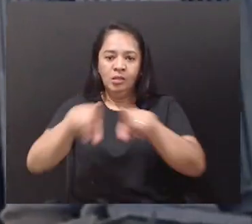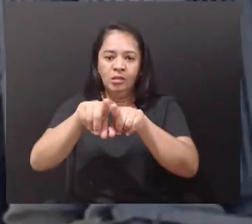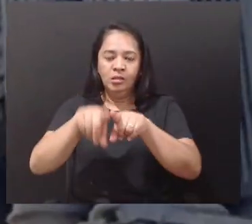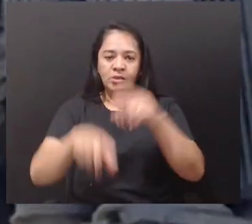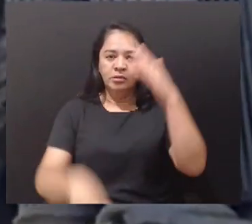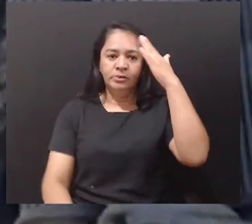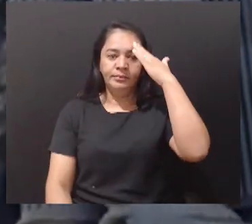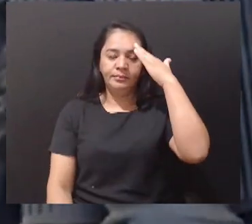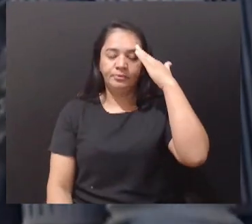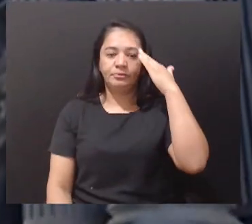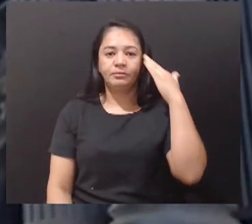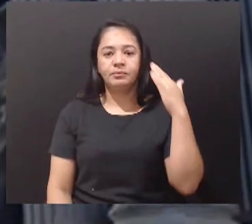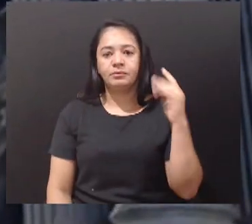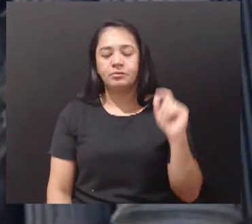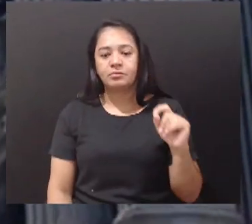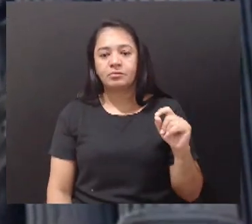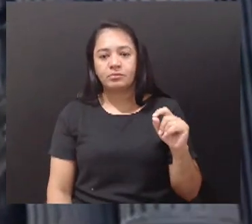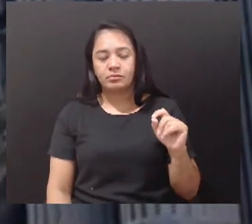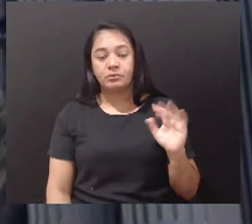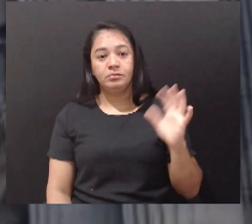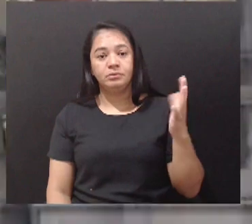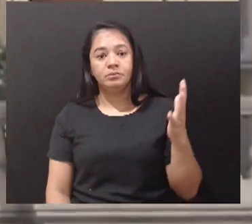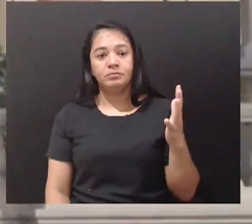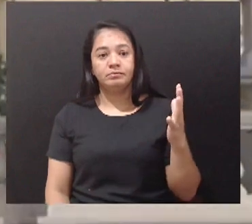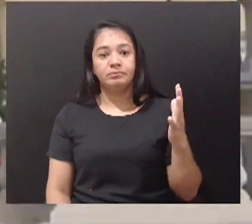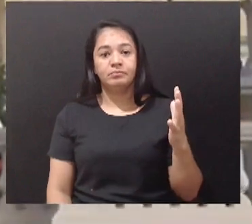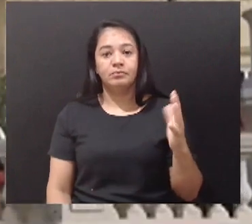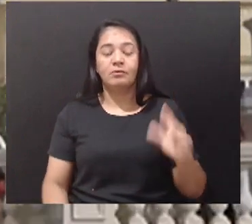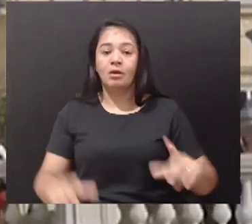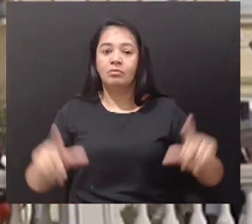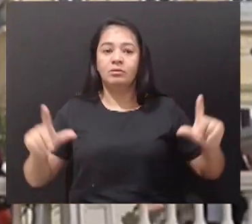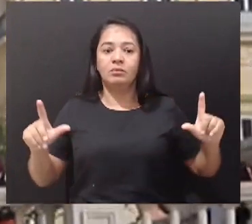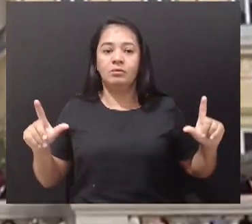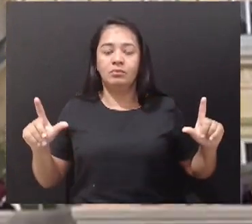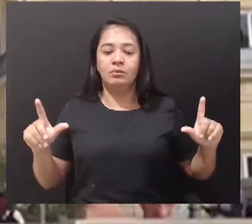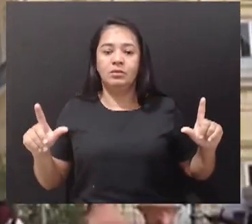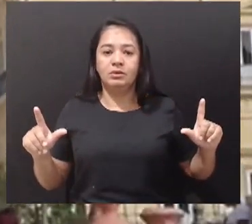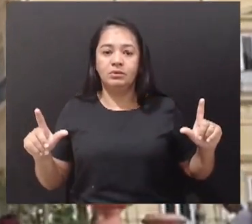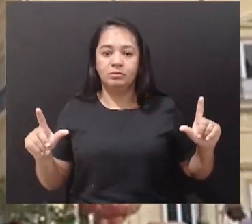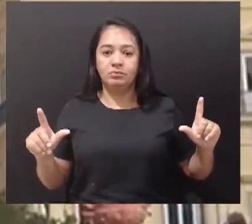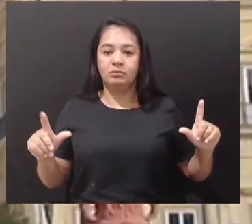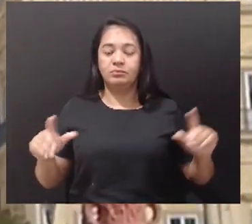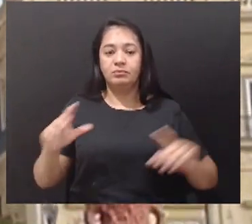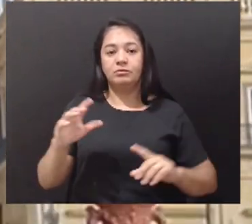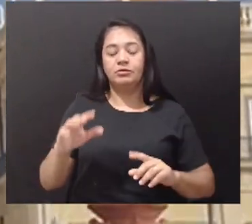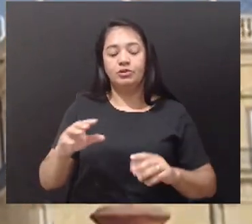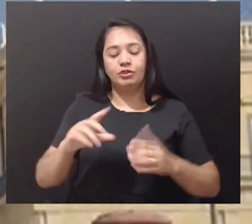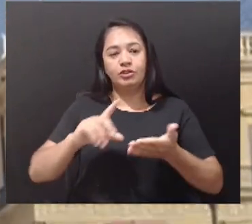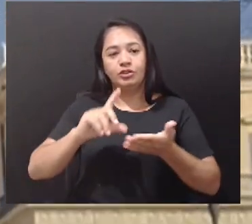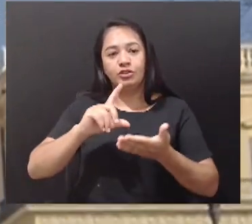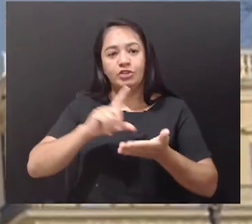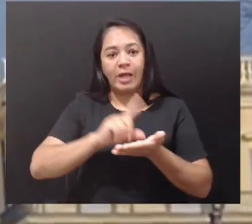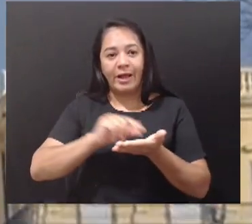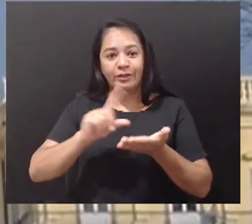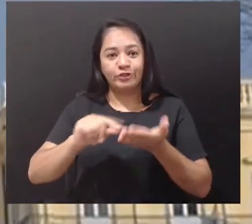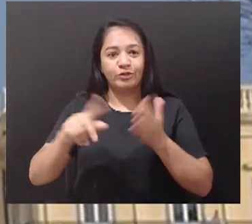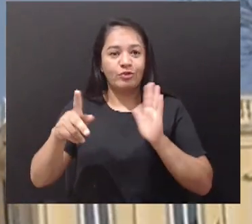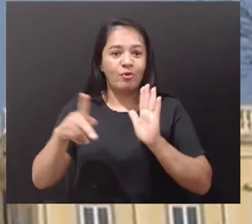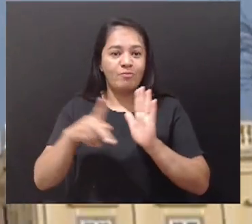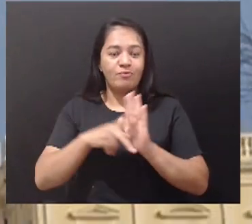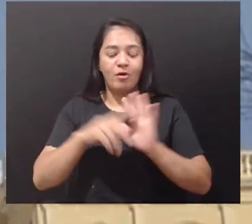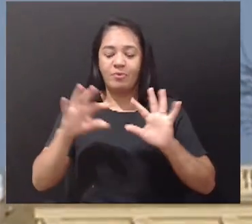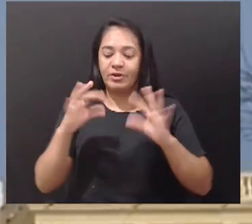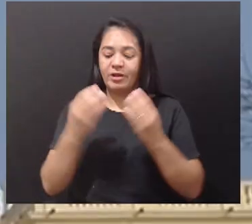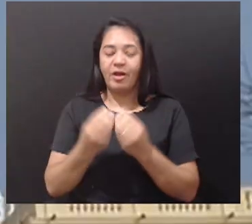até a gente teve uma grande exposição de artigos, né, da família real no nosso Museu da